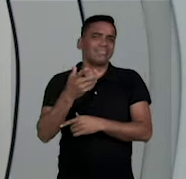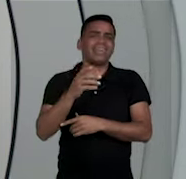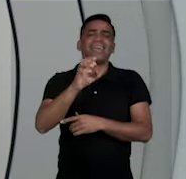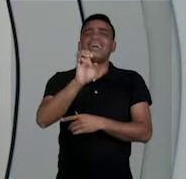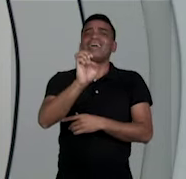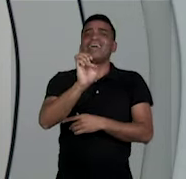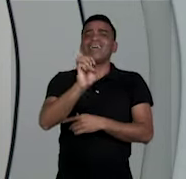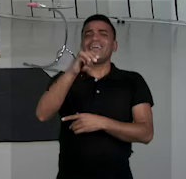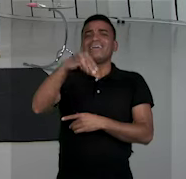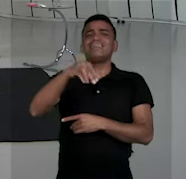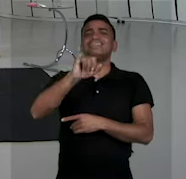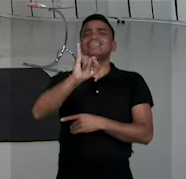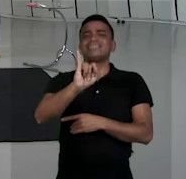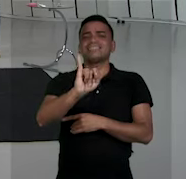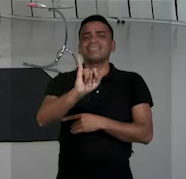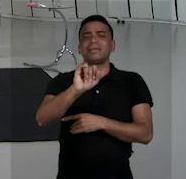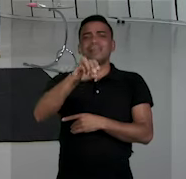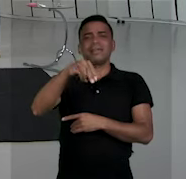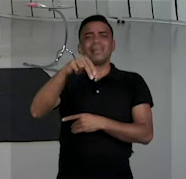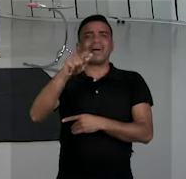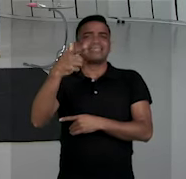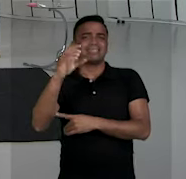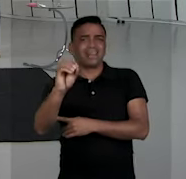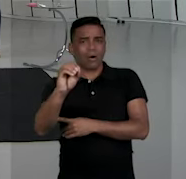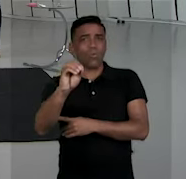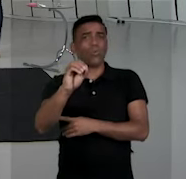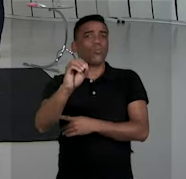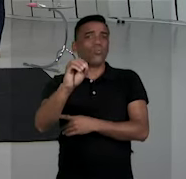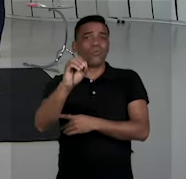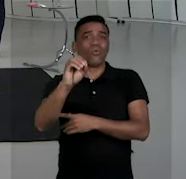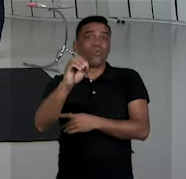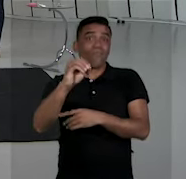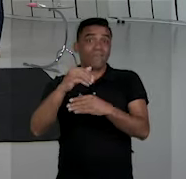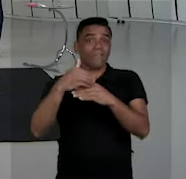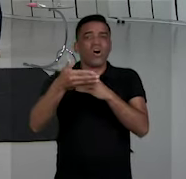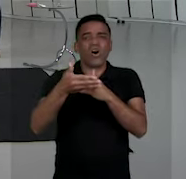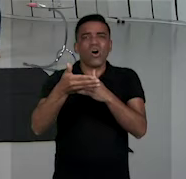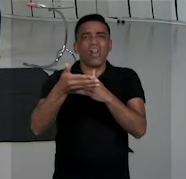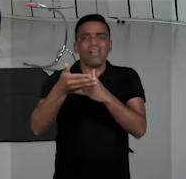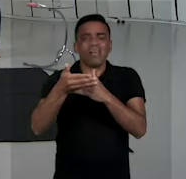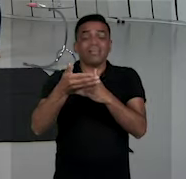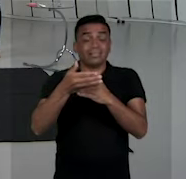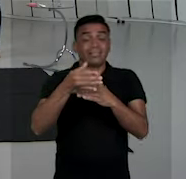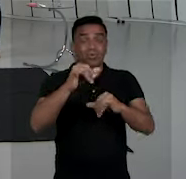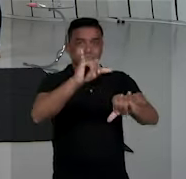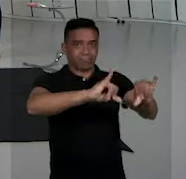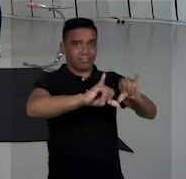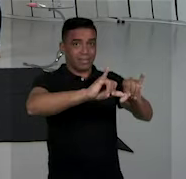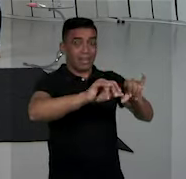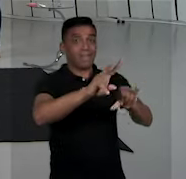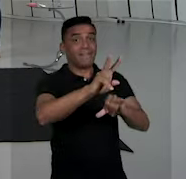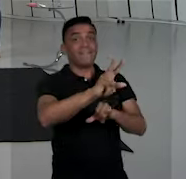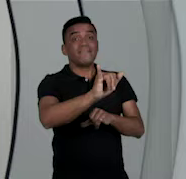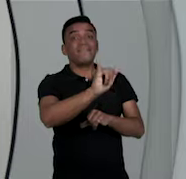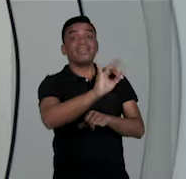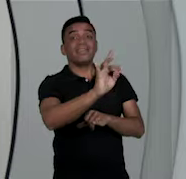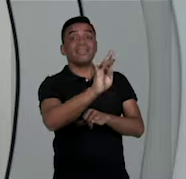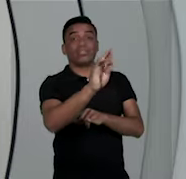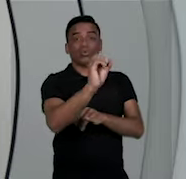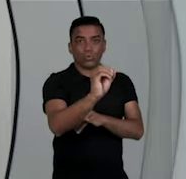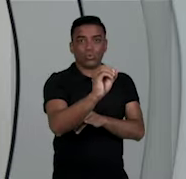não necessariamente é diferente. Tem como você explicar a diferença pra gente? A fertilização in vitro é quando a gente pega esse óvulo